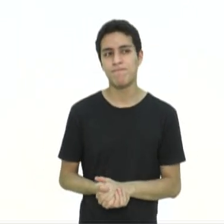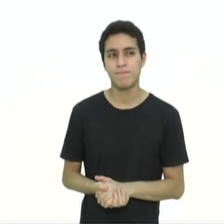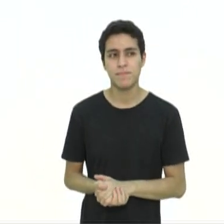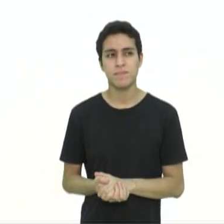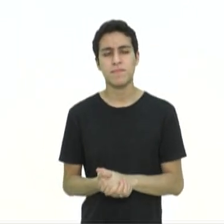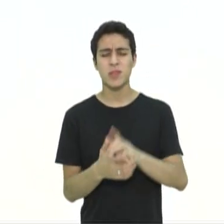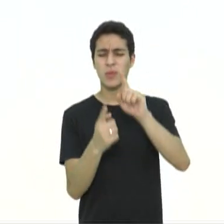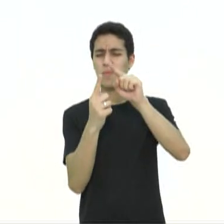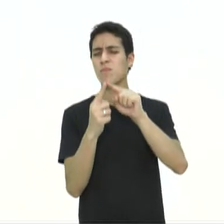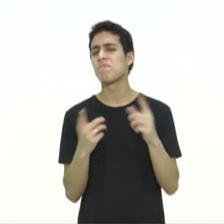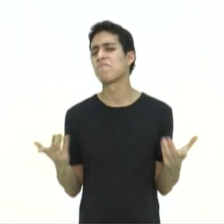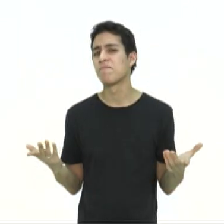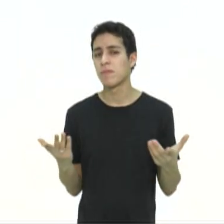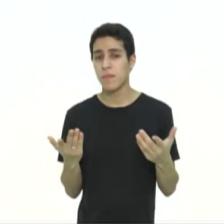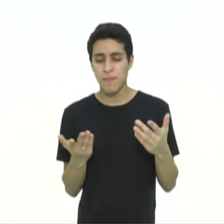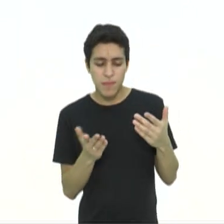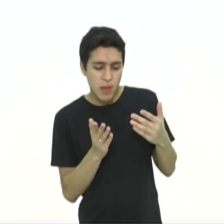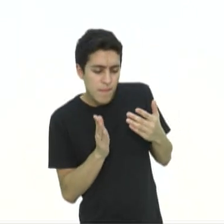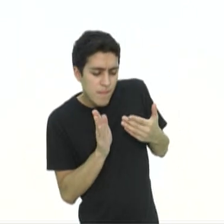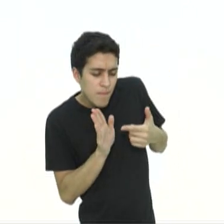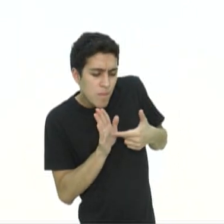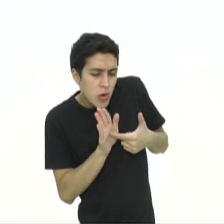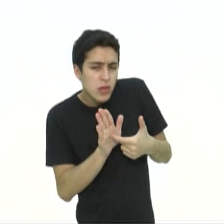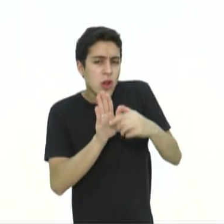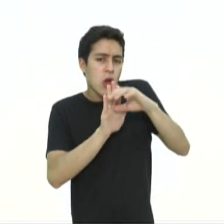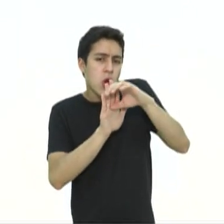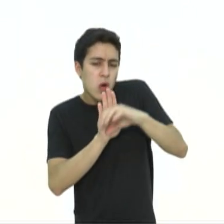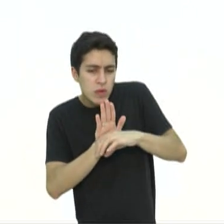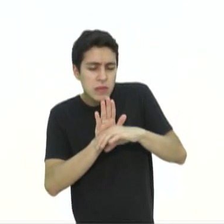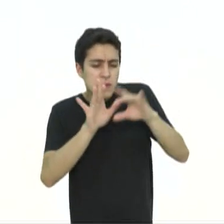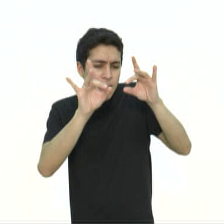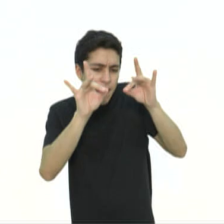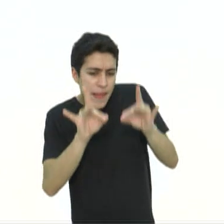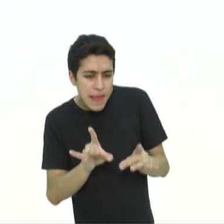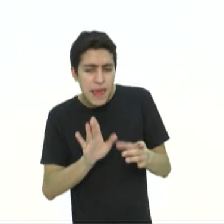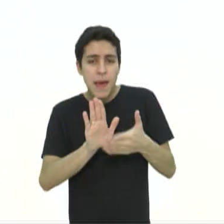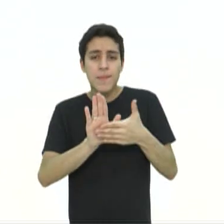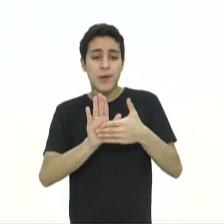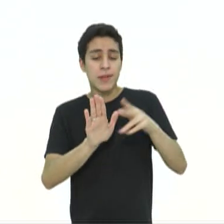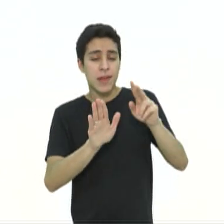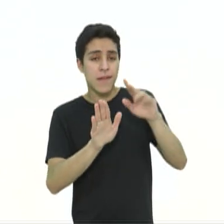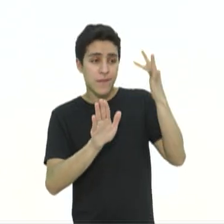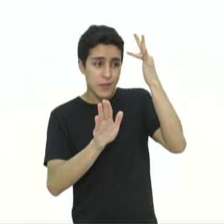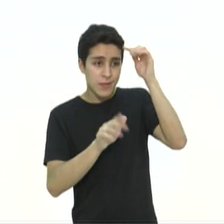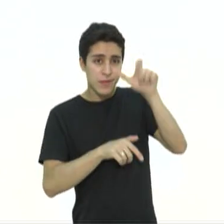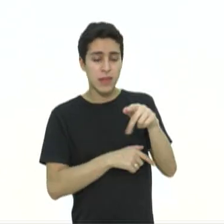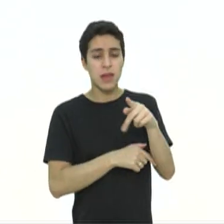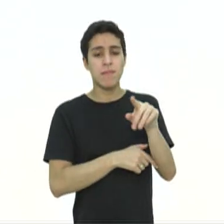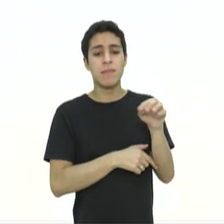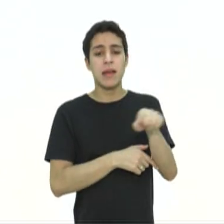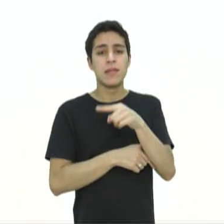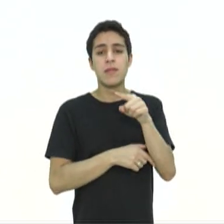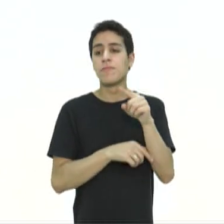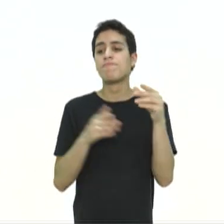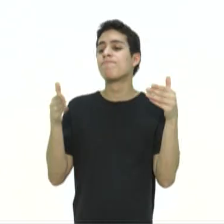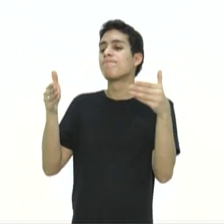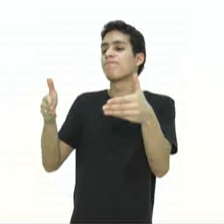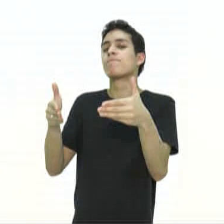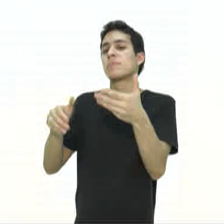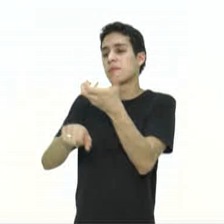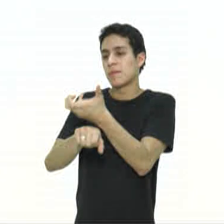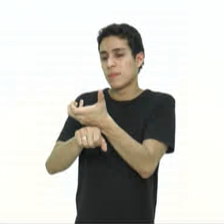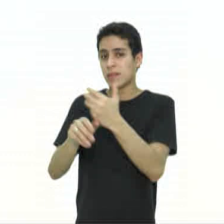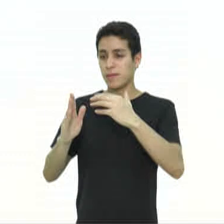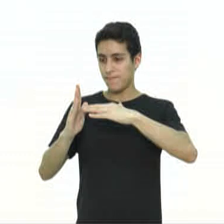Os objetivos da aula: introduzir e apresentar conceitos, definições e abordagens da filosofia de Platão para a disciplina de estética.